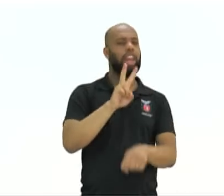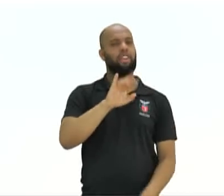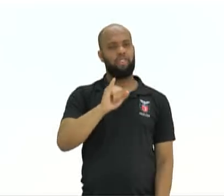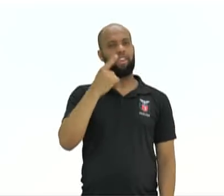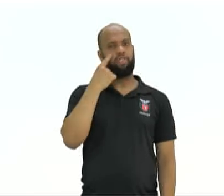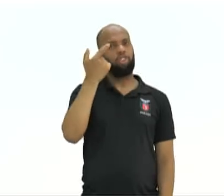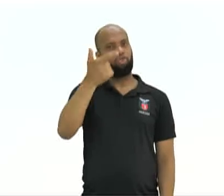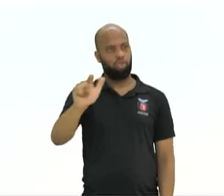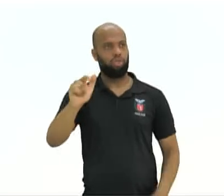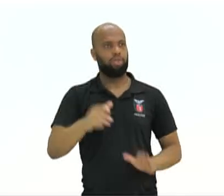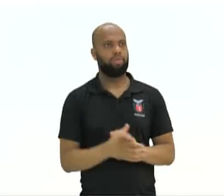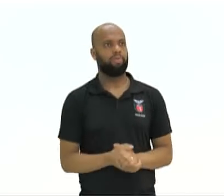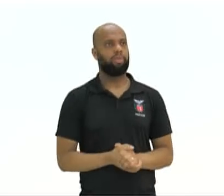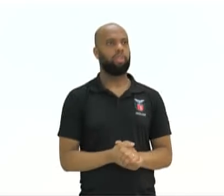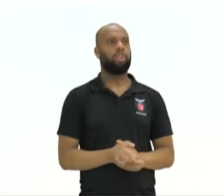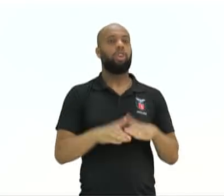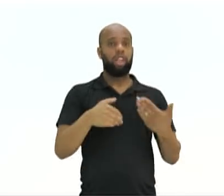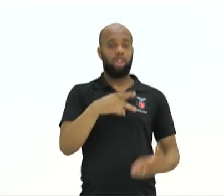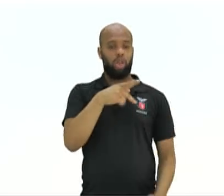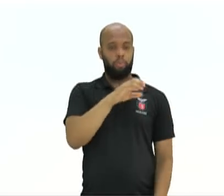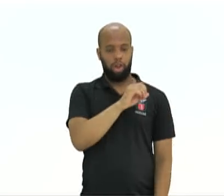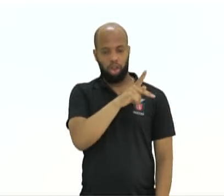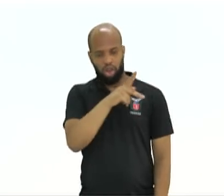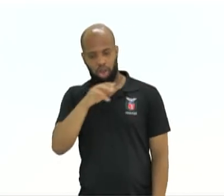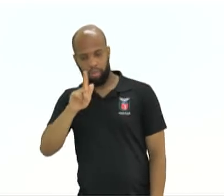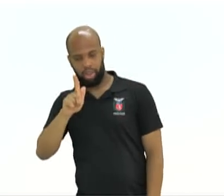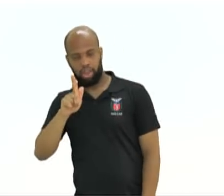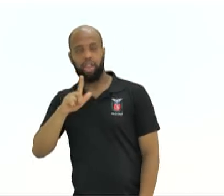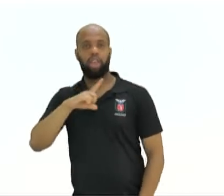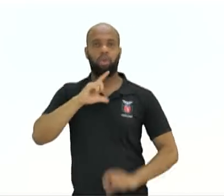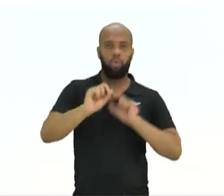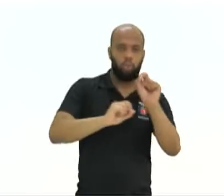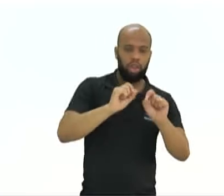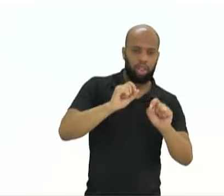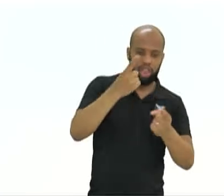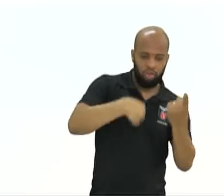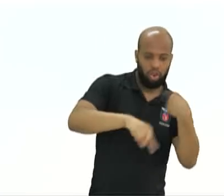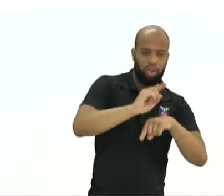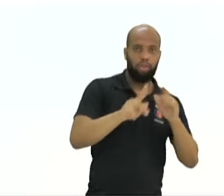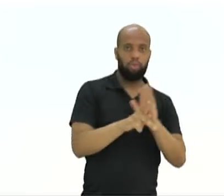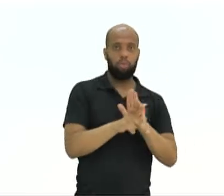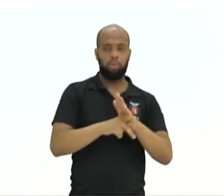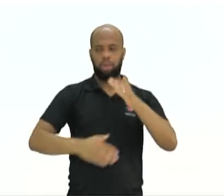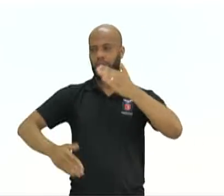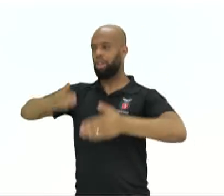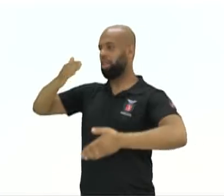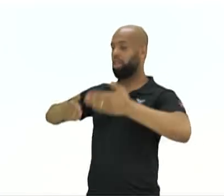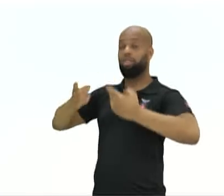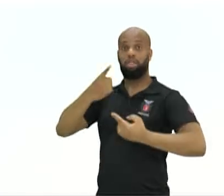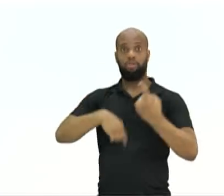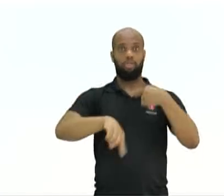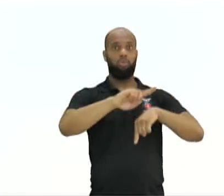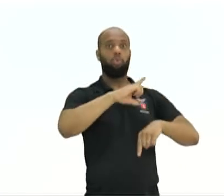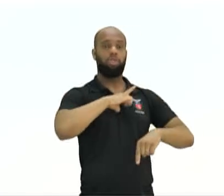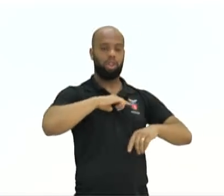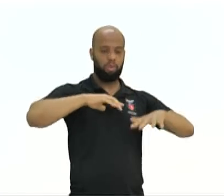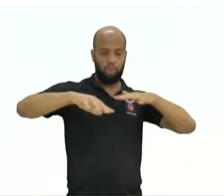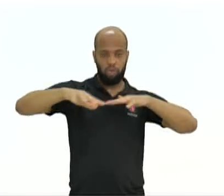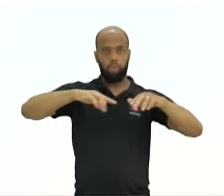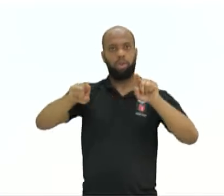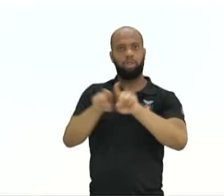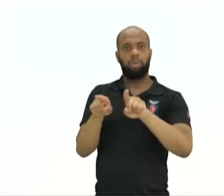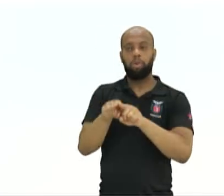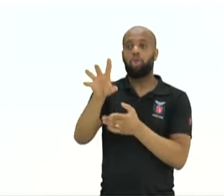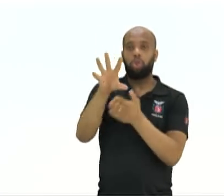vai ver, tá bom? O popping é considerado a evolução da dança robô, com movimentos